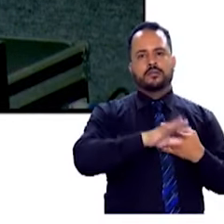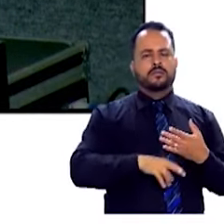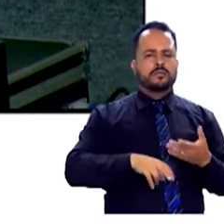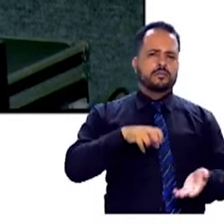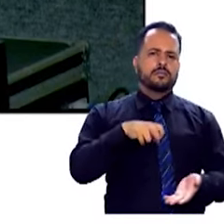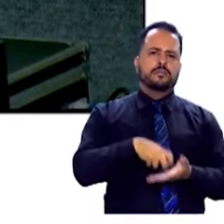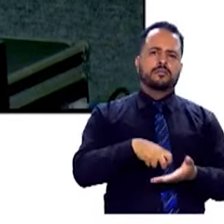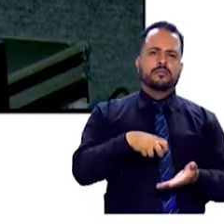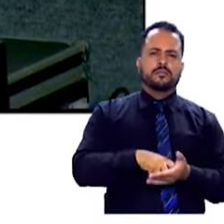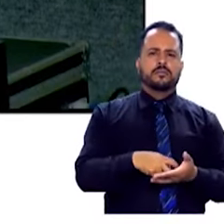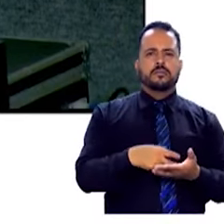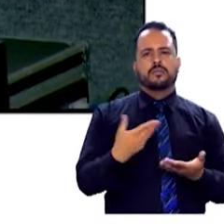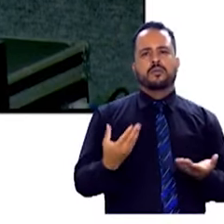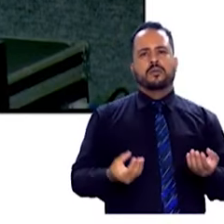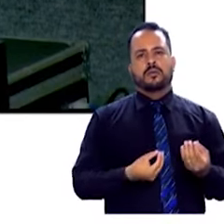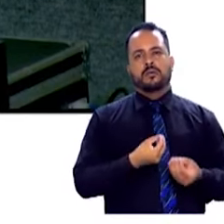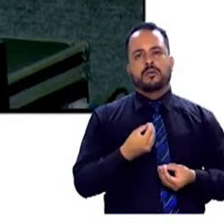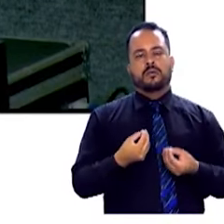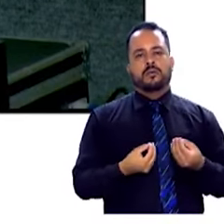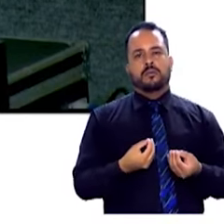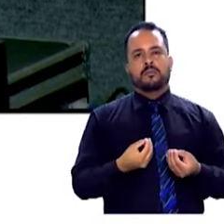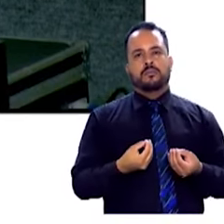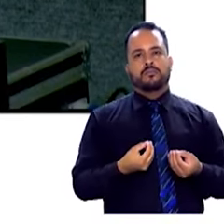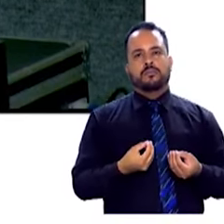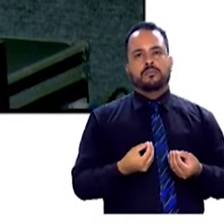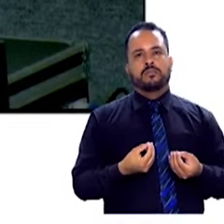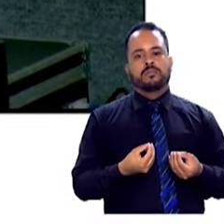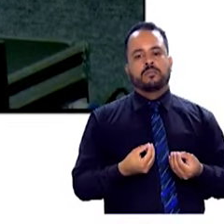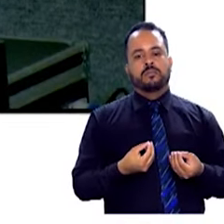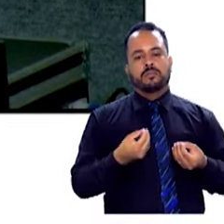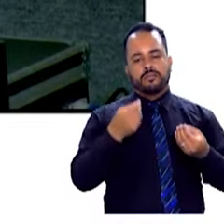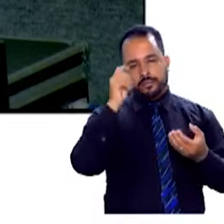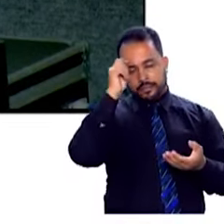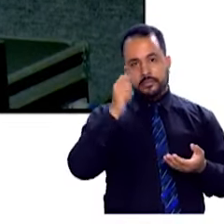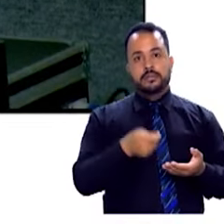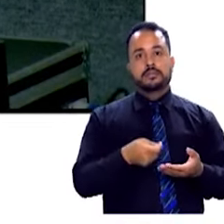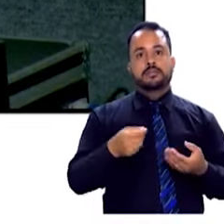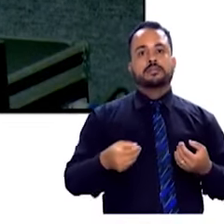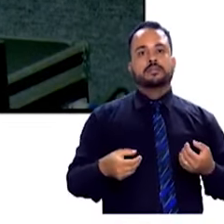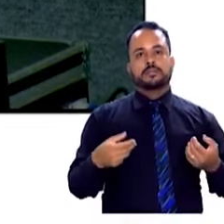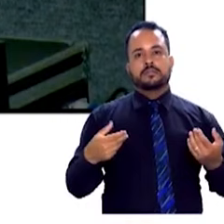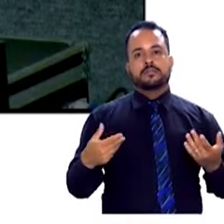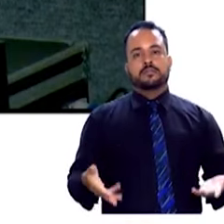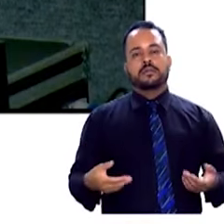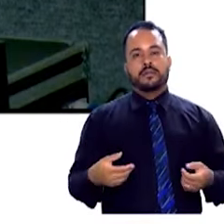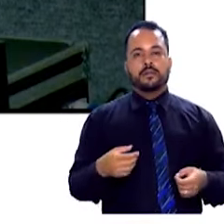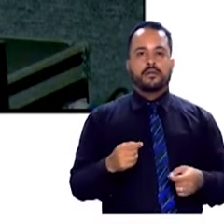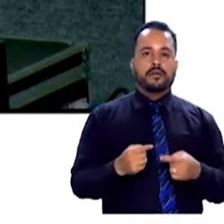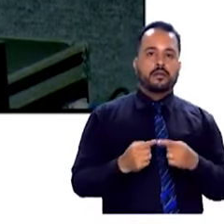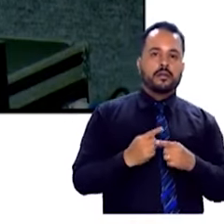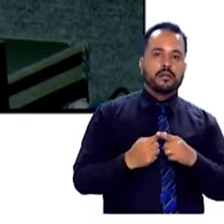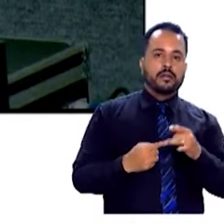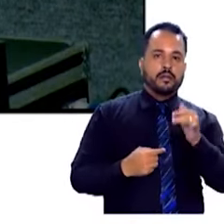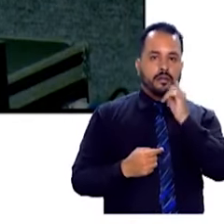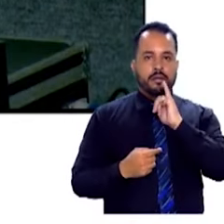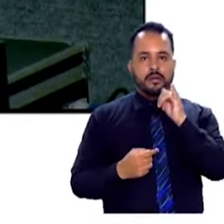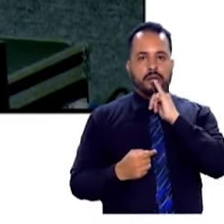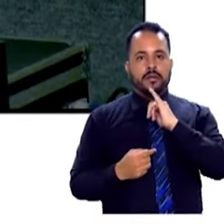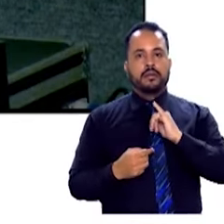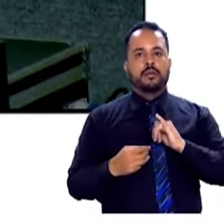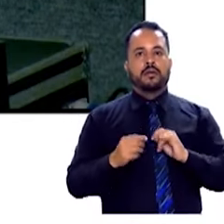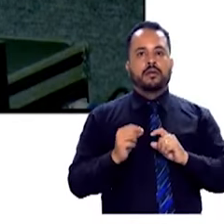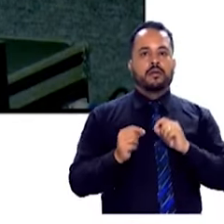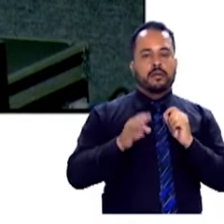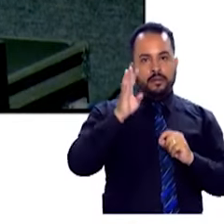absolvição seja eh tenha sido decidido isso é importante eu vou dar para vocês alguns exemplos de como isso funciona na prática é